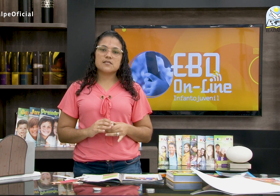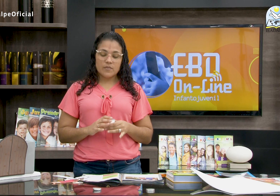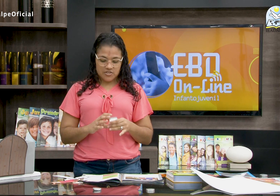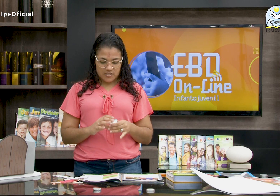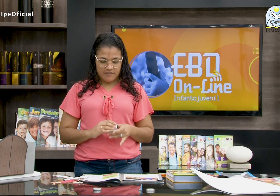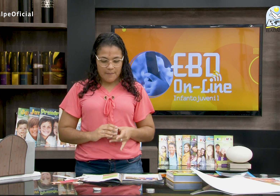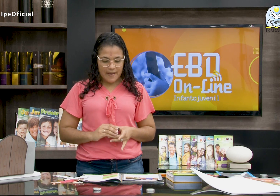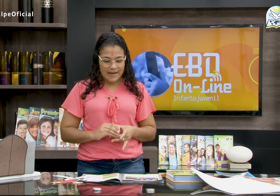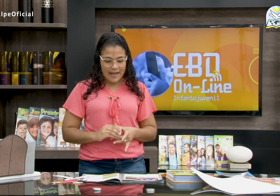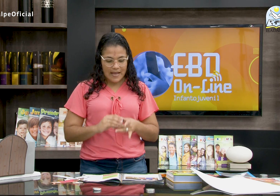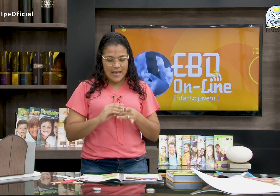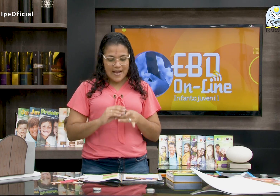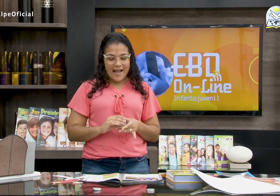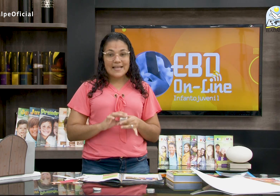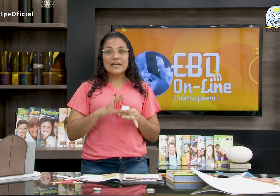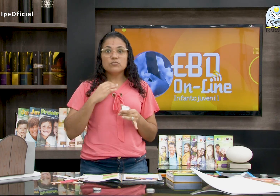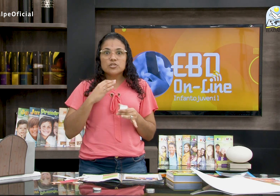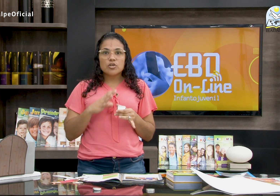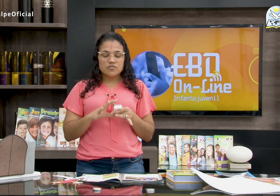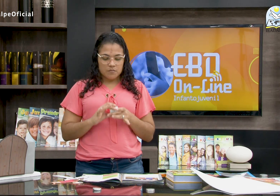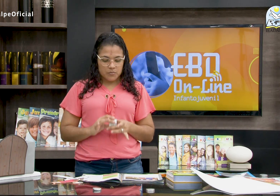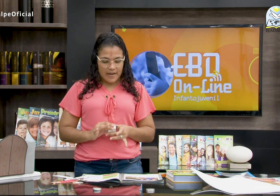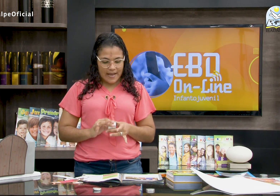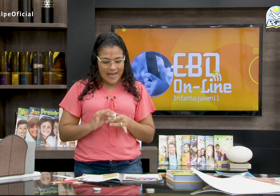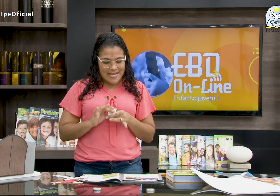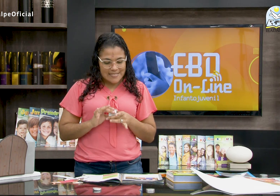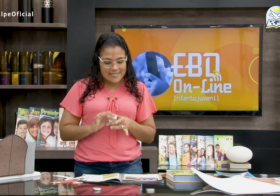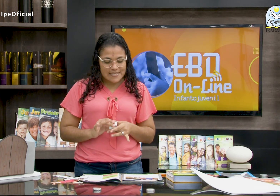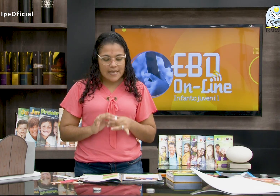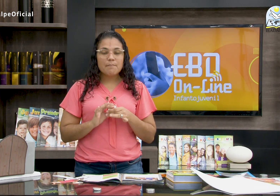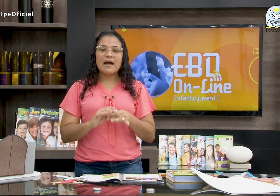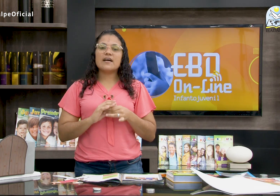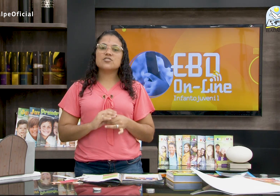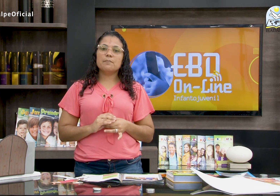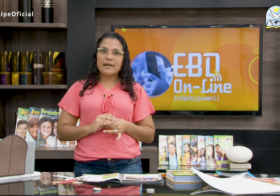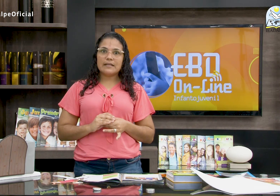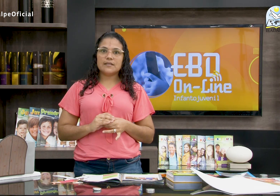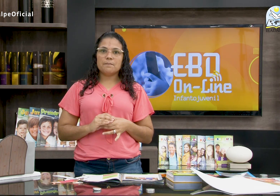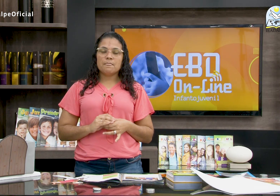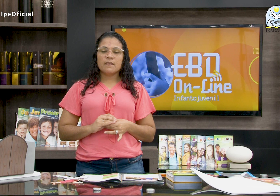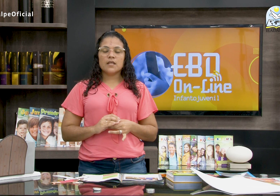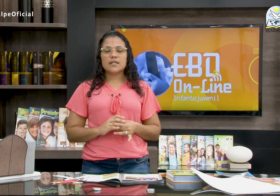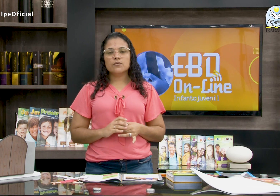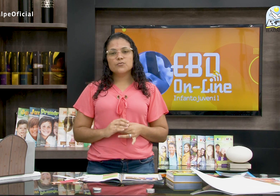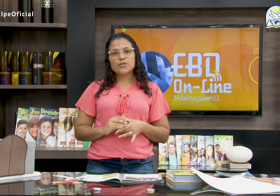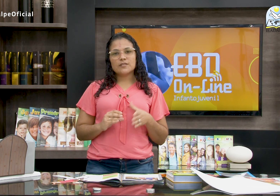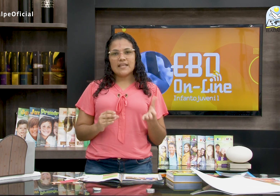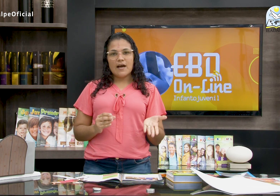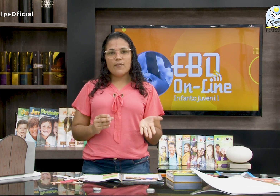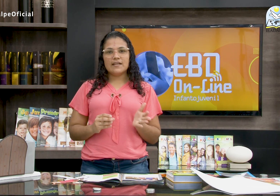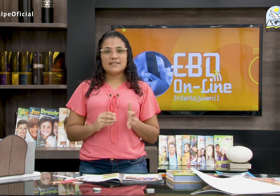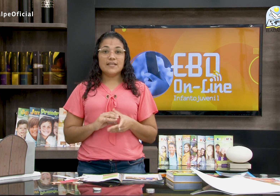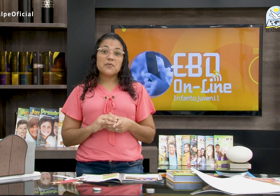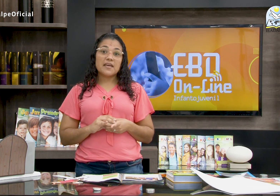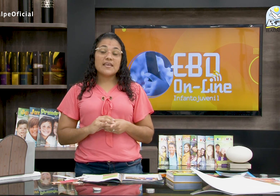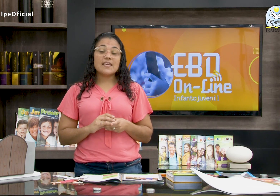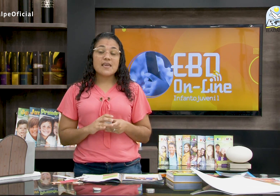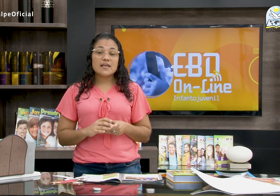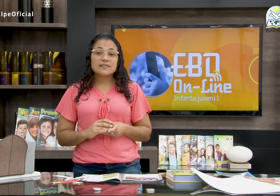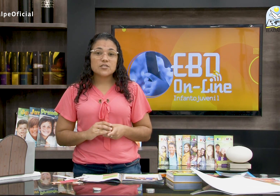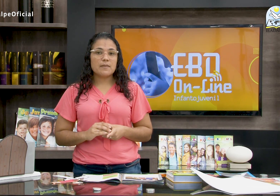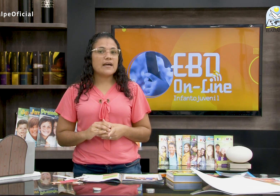de Sansão, a gente vai pagar, cada um de nós vamos pagar 100 barras de prata. Então, no total, ela teria o